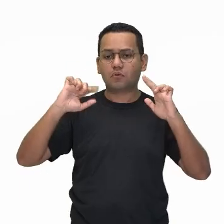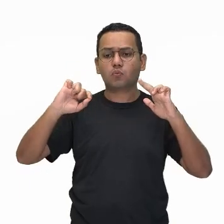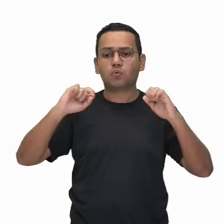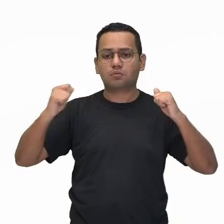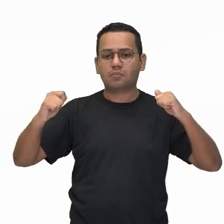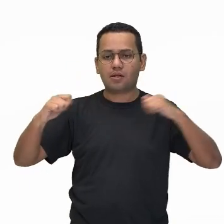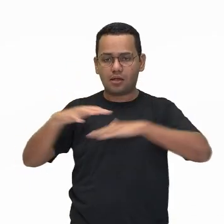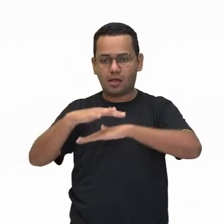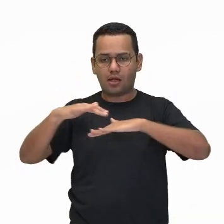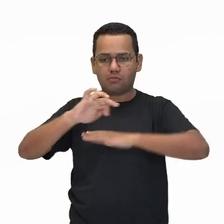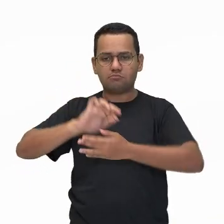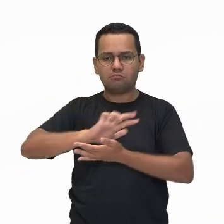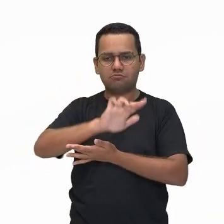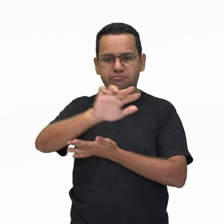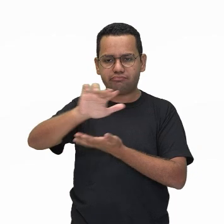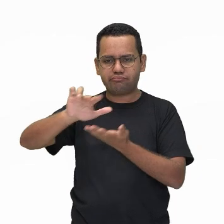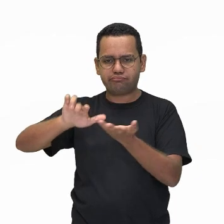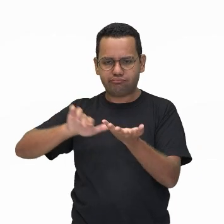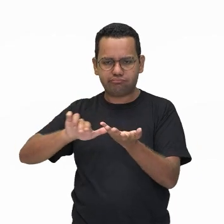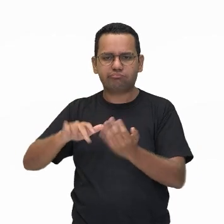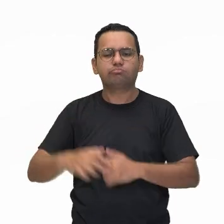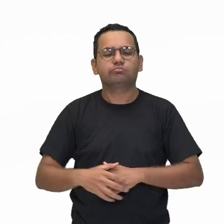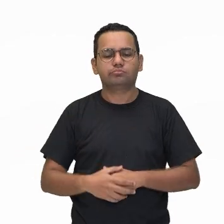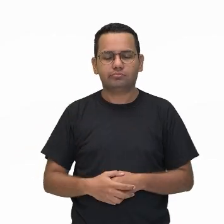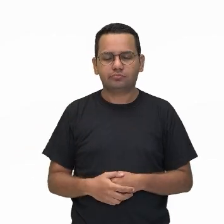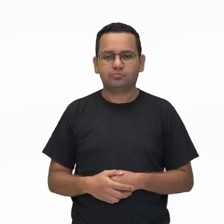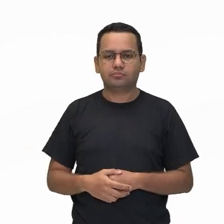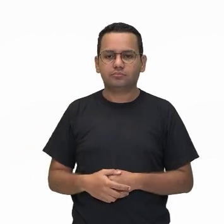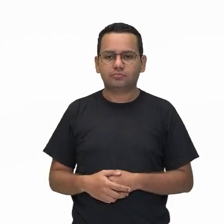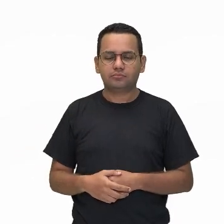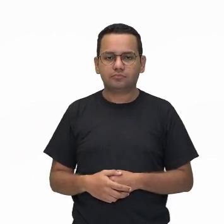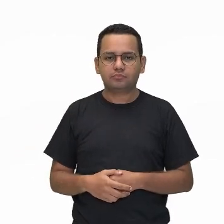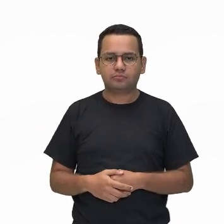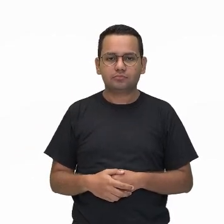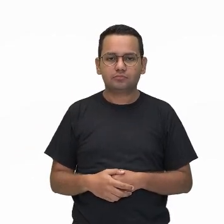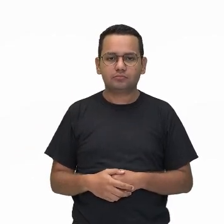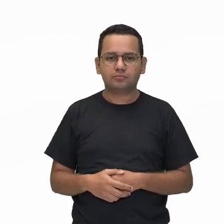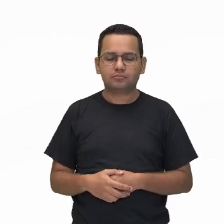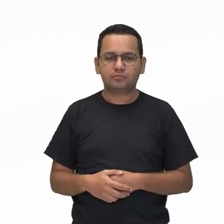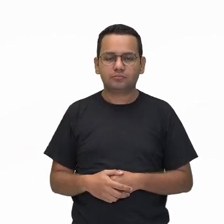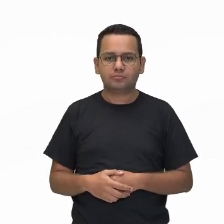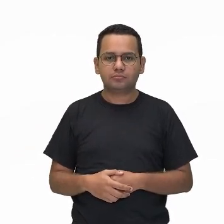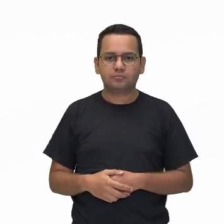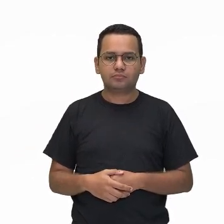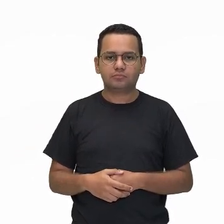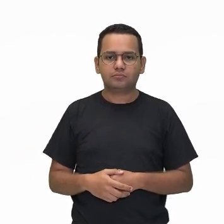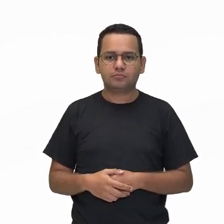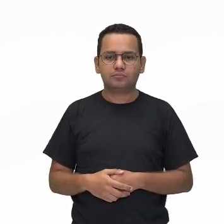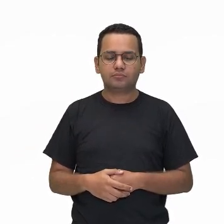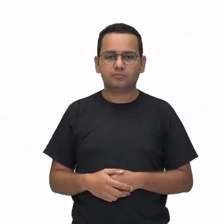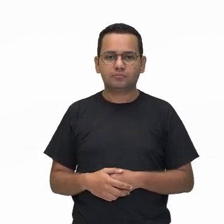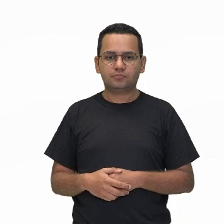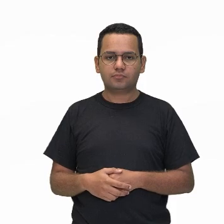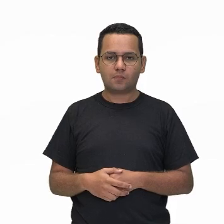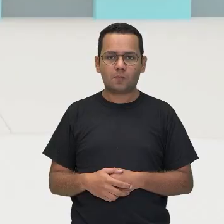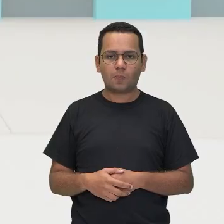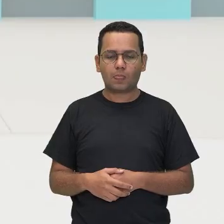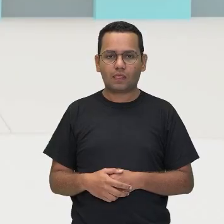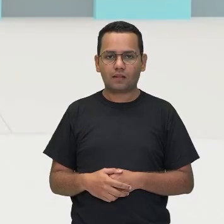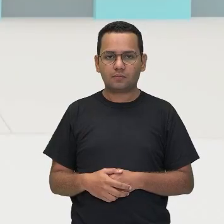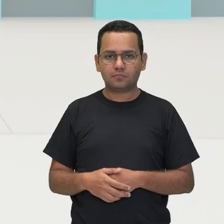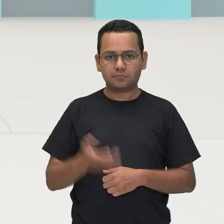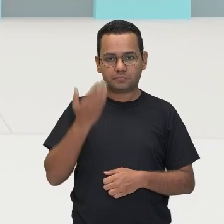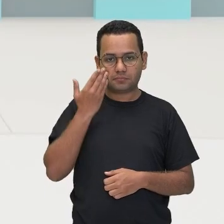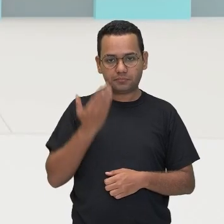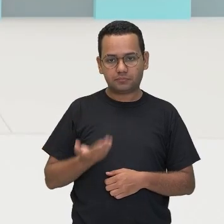urbano ou seja aquelas que são feitas utilizando a paisagem de cimento então elas são como vocês vão